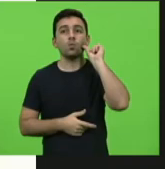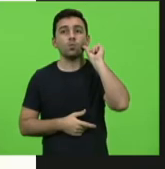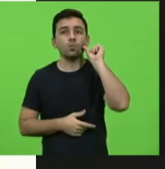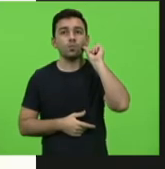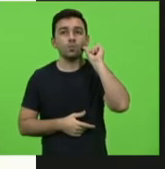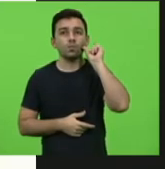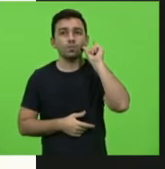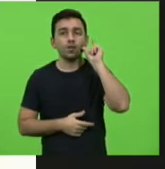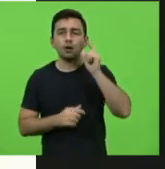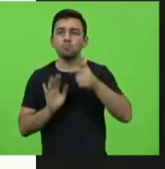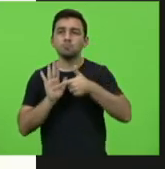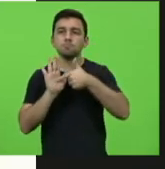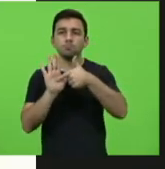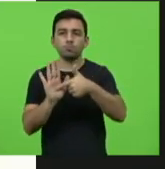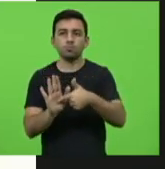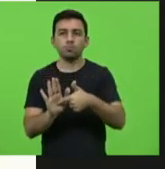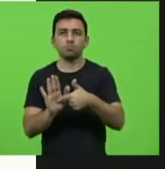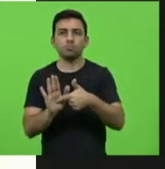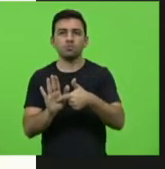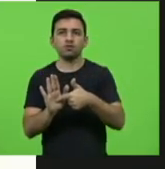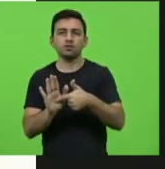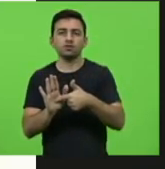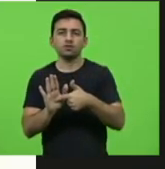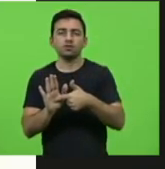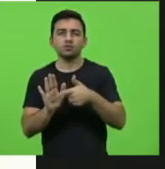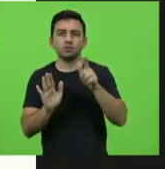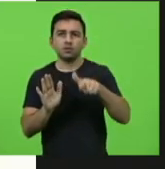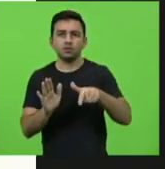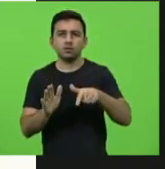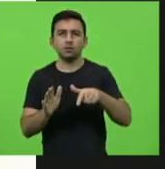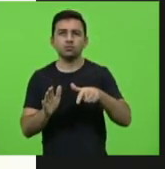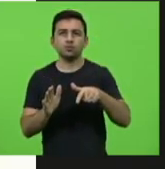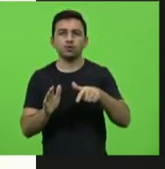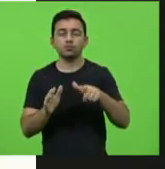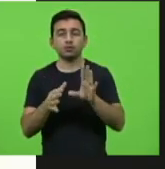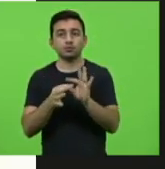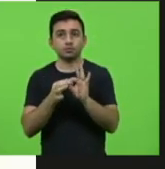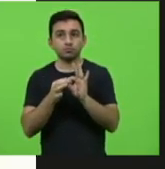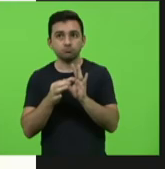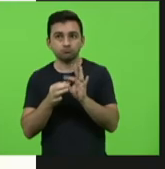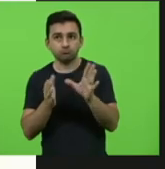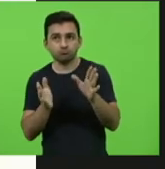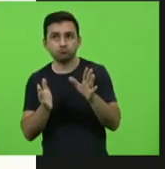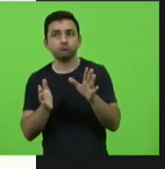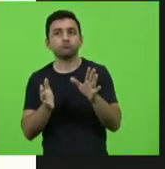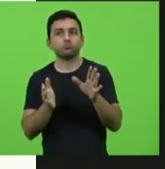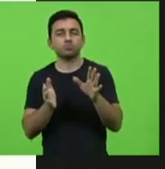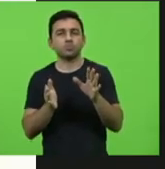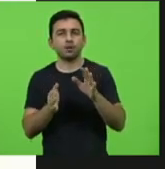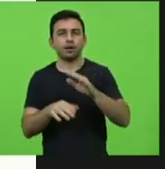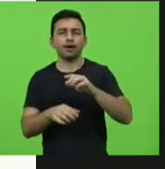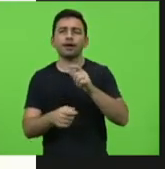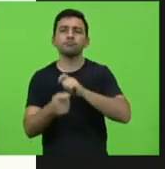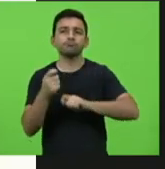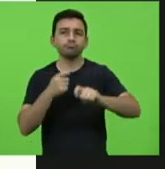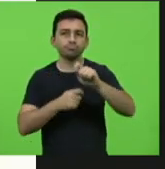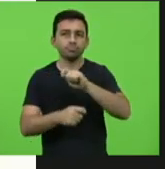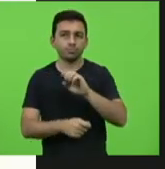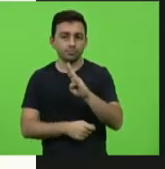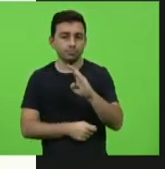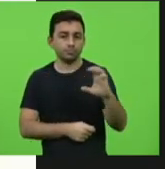foi apresentada os envelopes de habilitação para administrar o Centro de Eventos Balneário